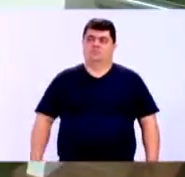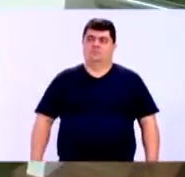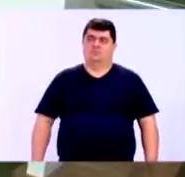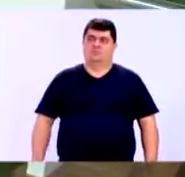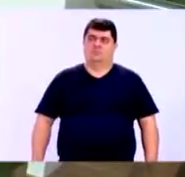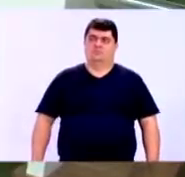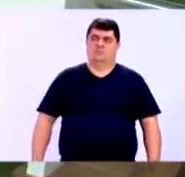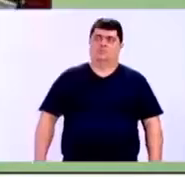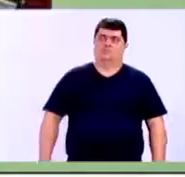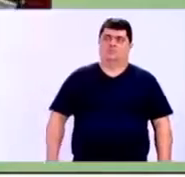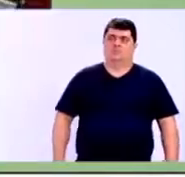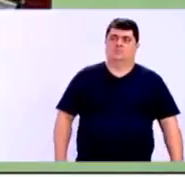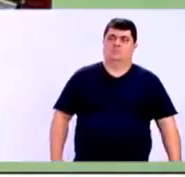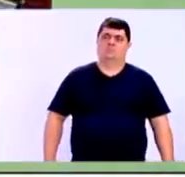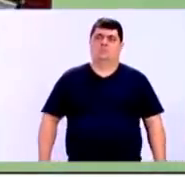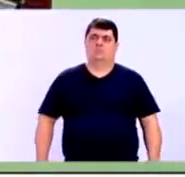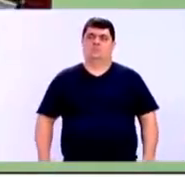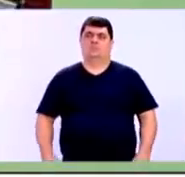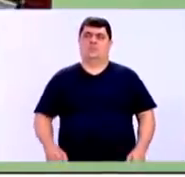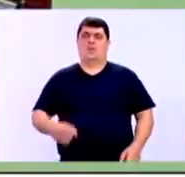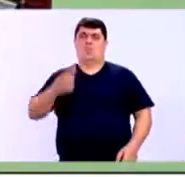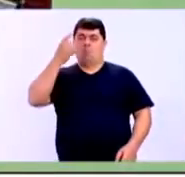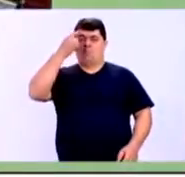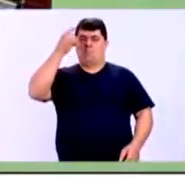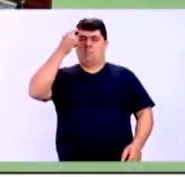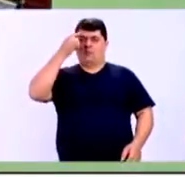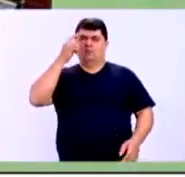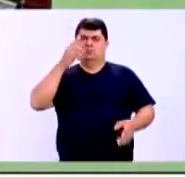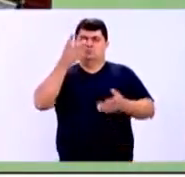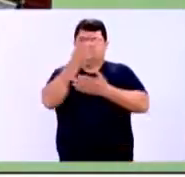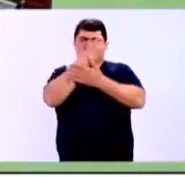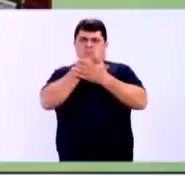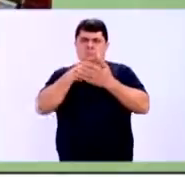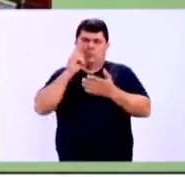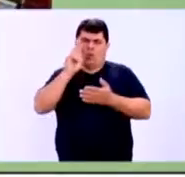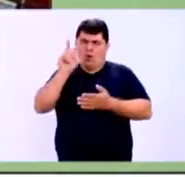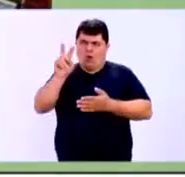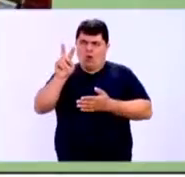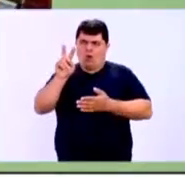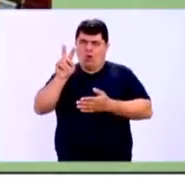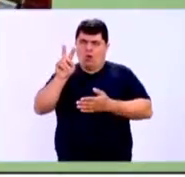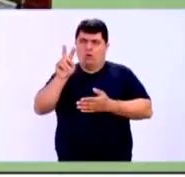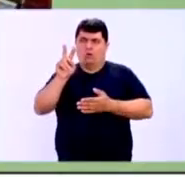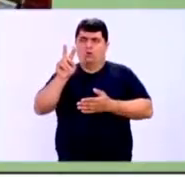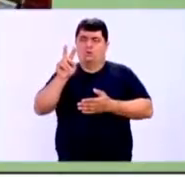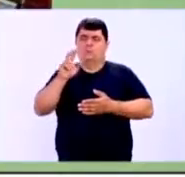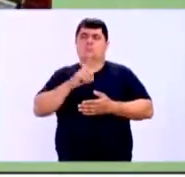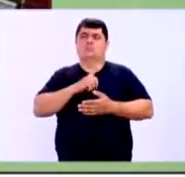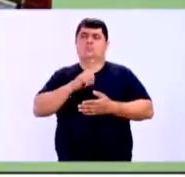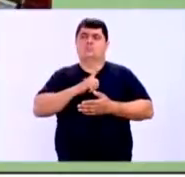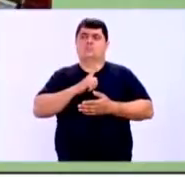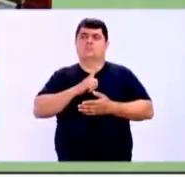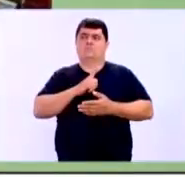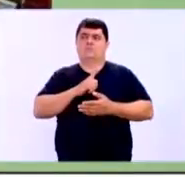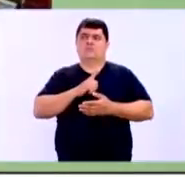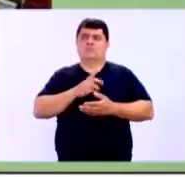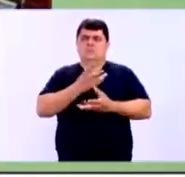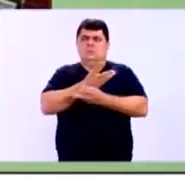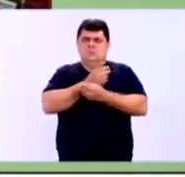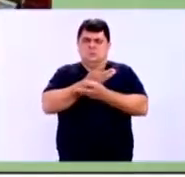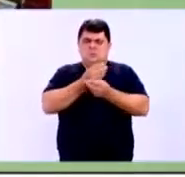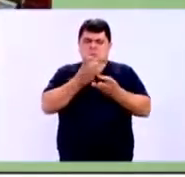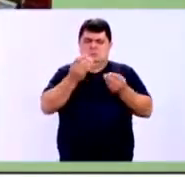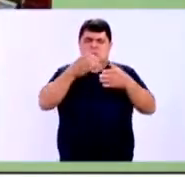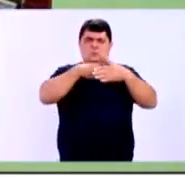Inventário contábil. Imagine essa figurinha aqui, ó. Essa aqui, com esse tanto de